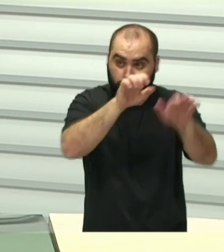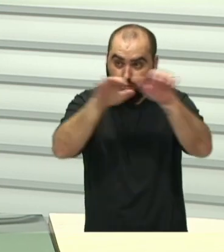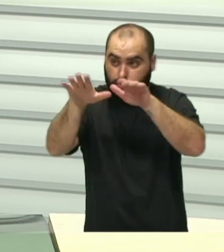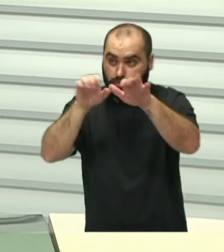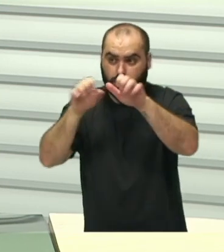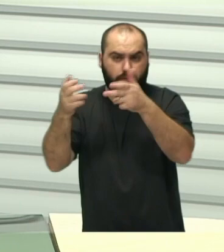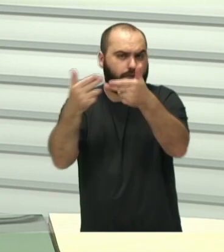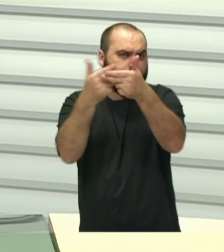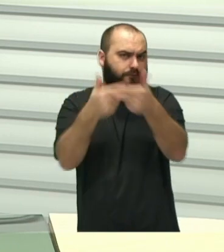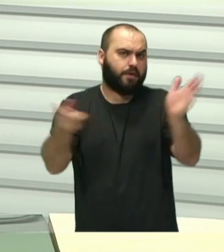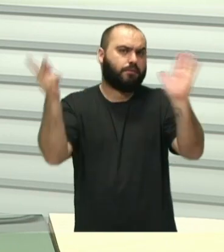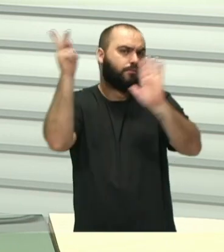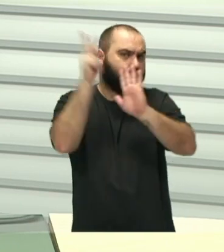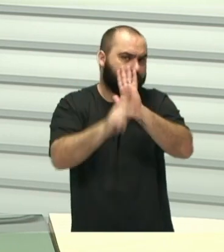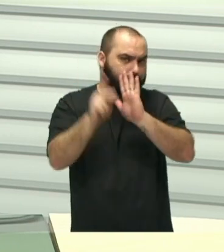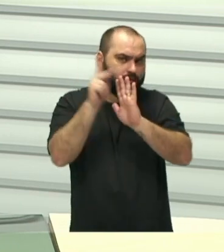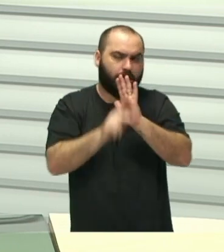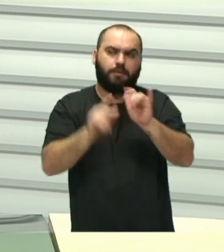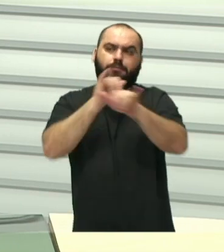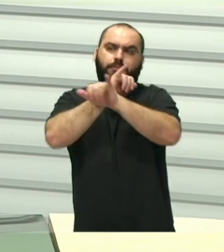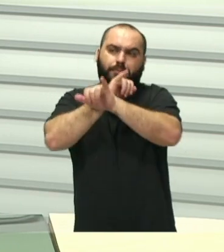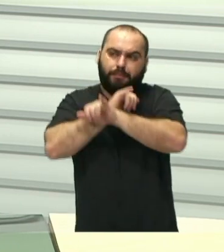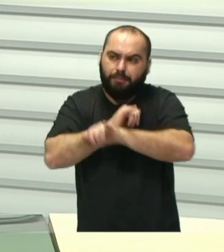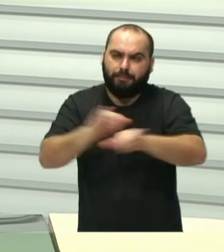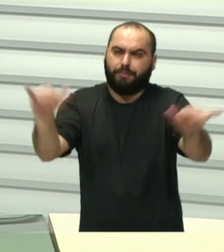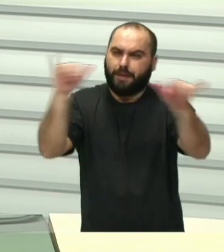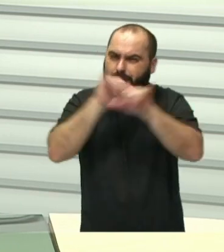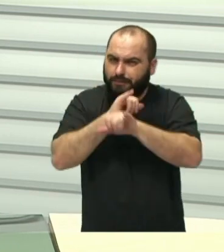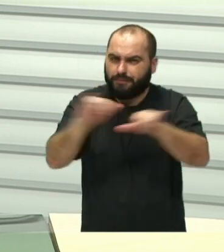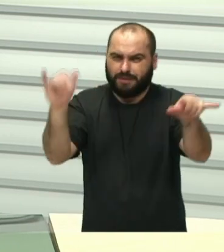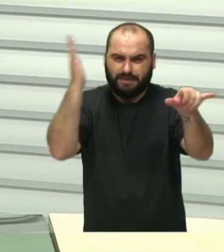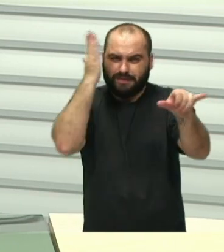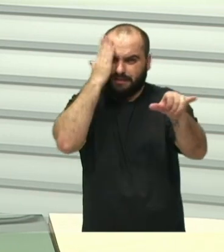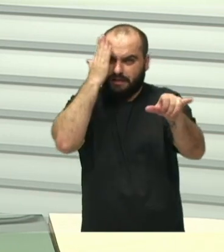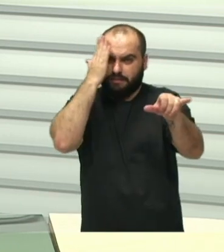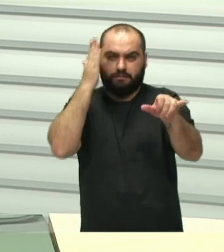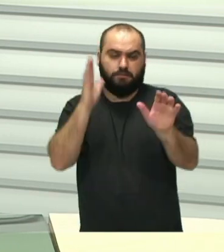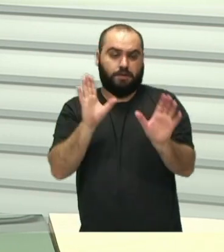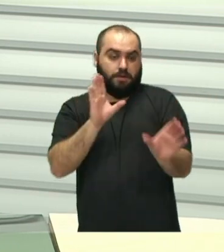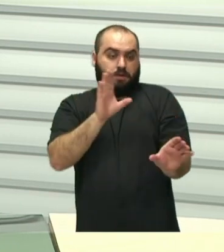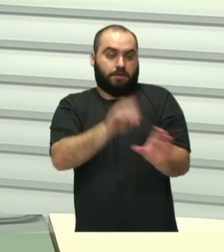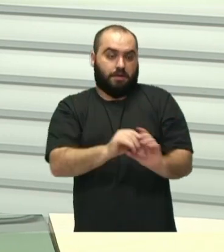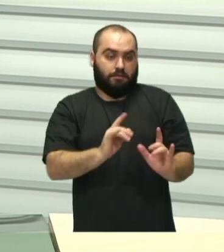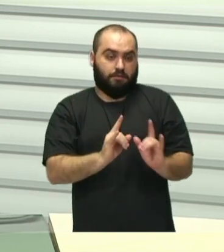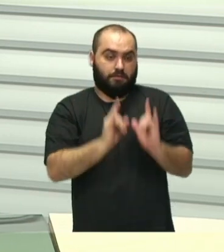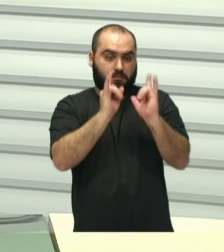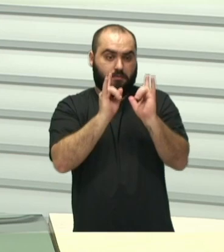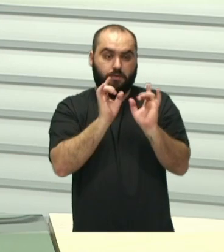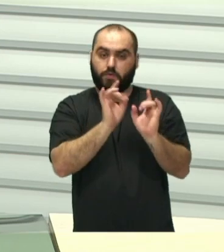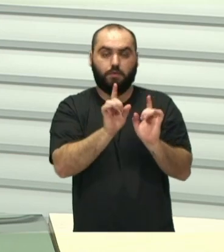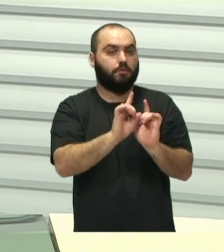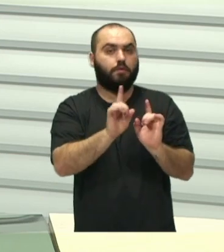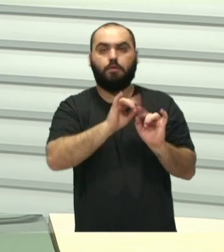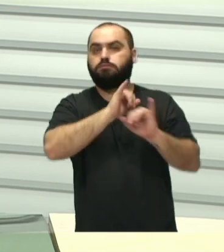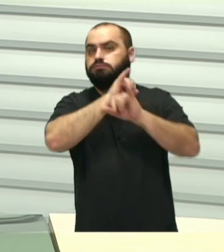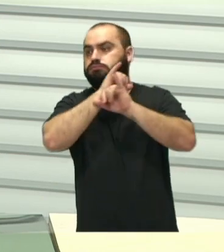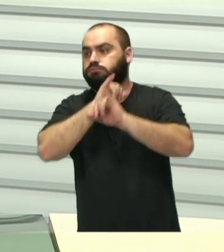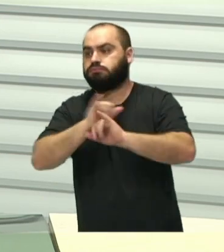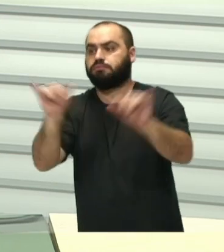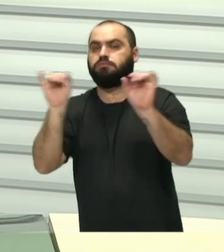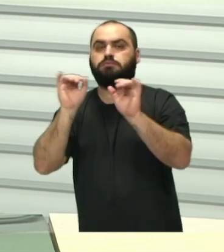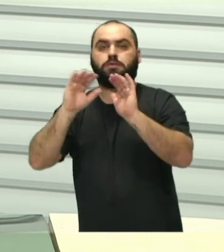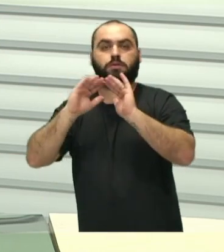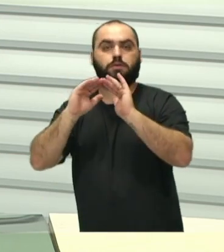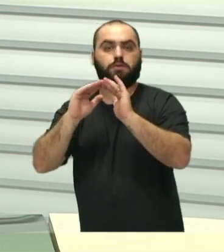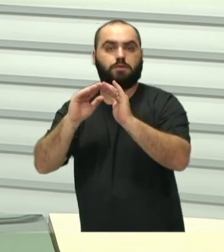trabalhar muitos programas muitas campanhas para além da cama né movimentando principalmente a Rede de Educação